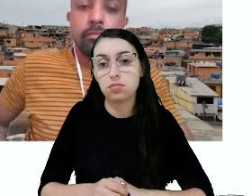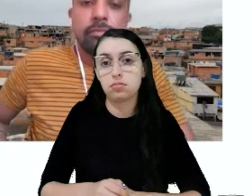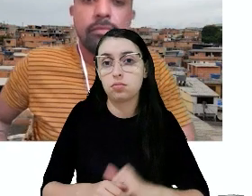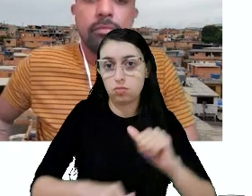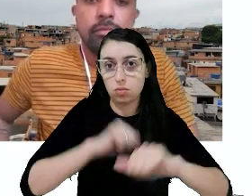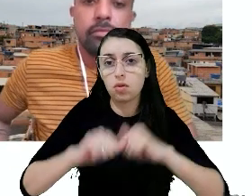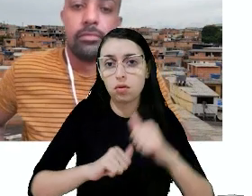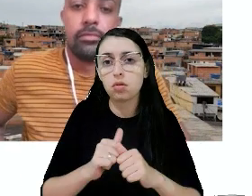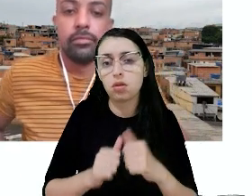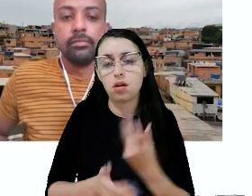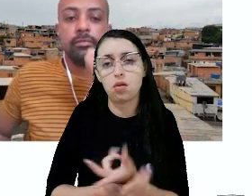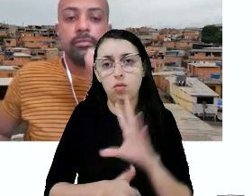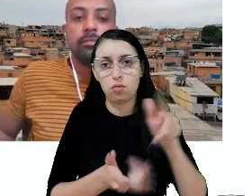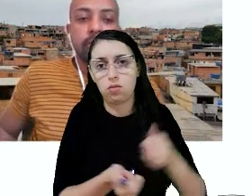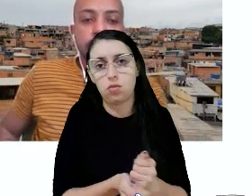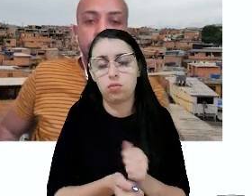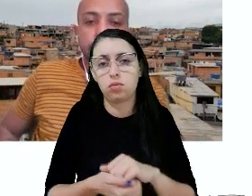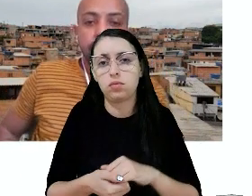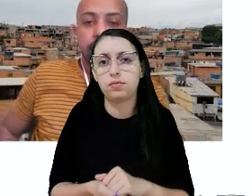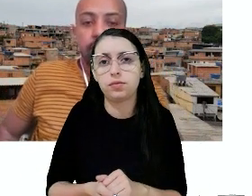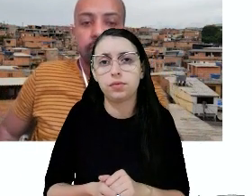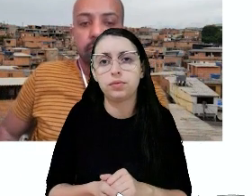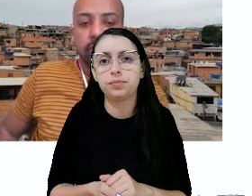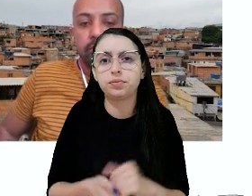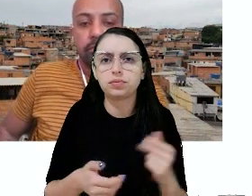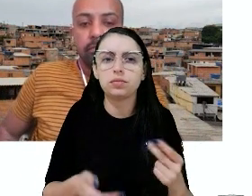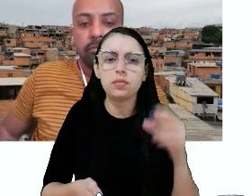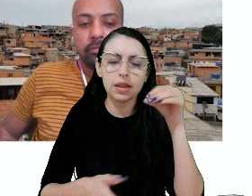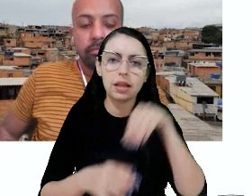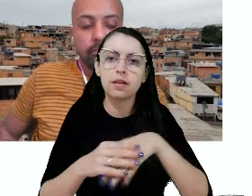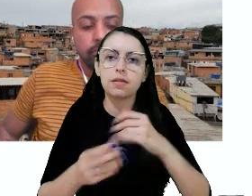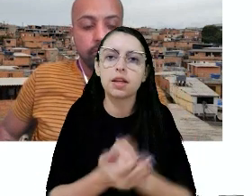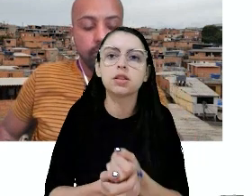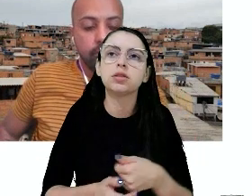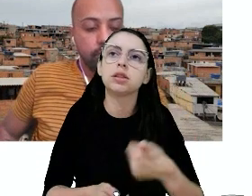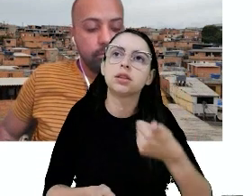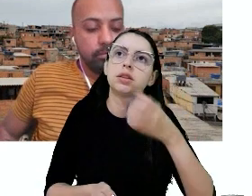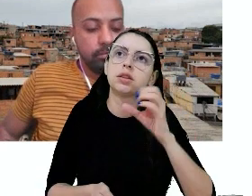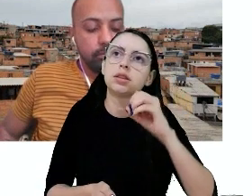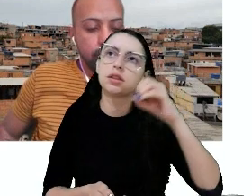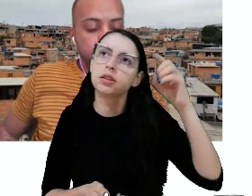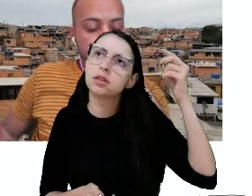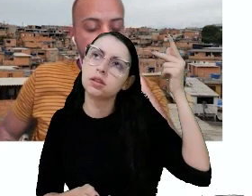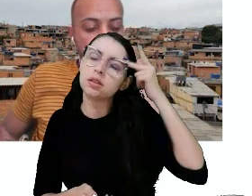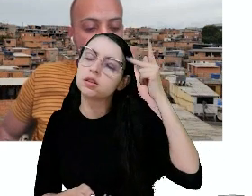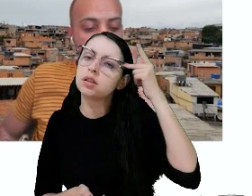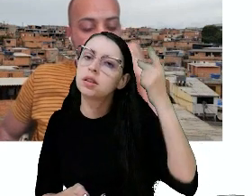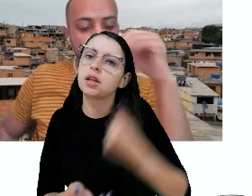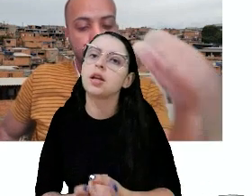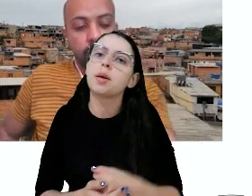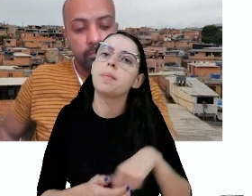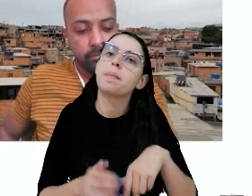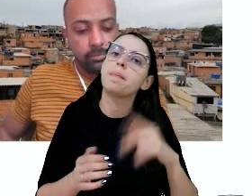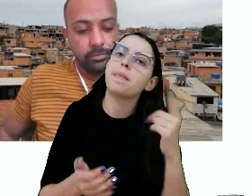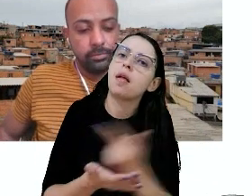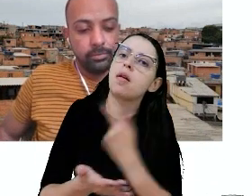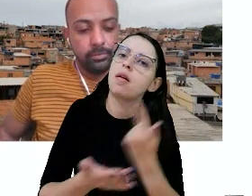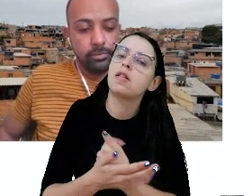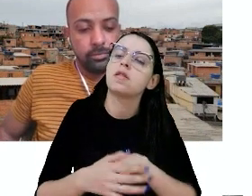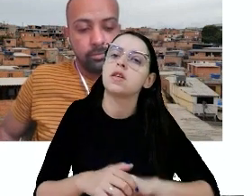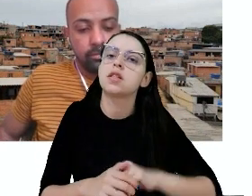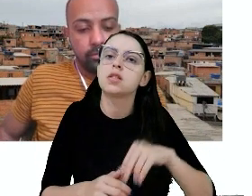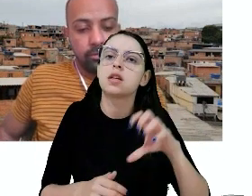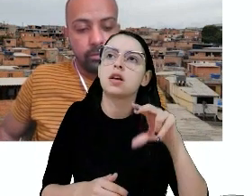brasileiros que podem mudar o mundo. Foi eleito paulistano nota 10 pela revista Veja e ganhou o